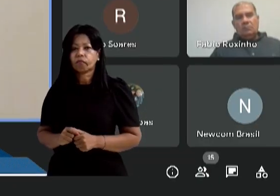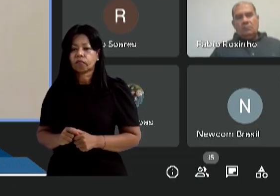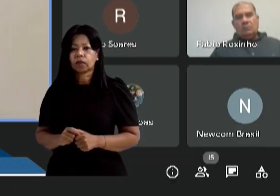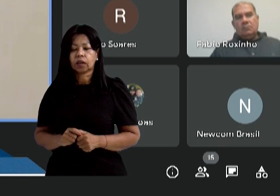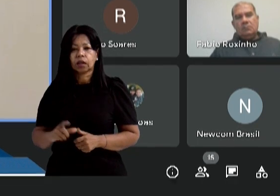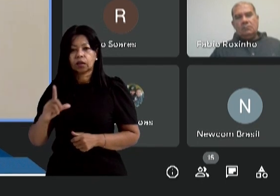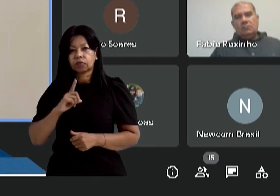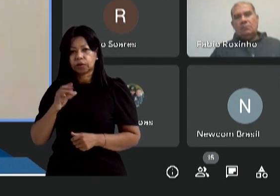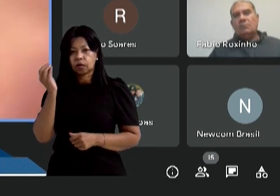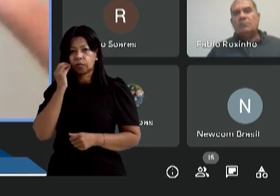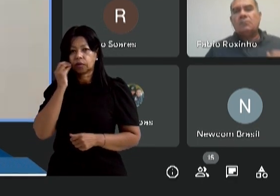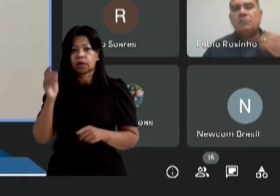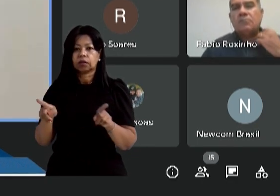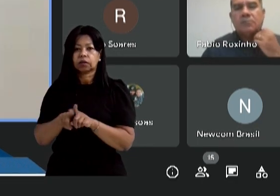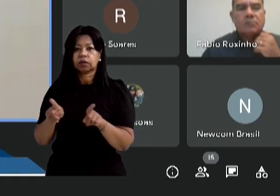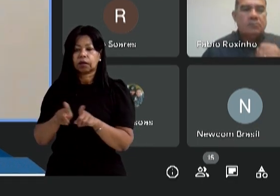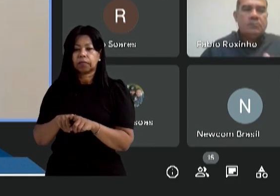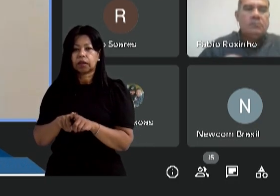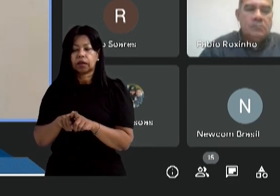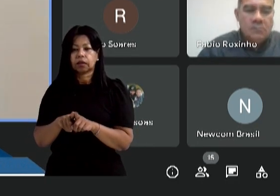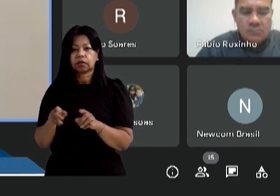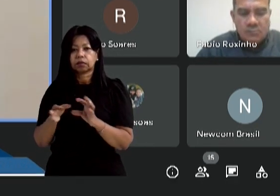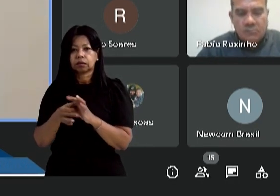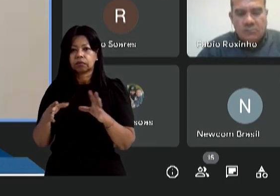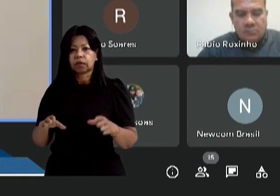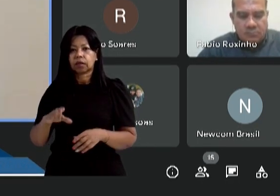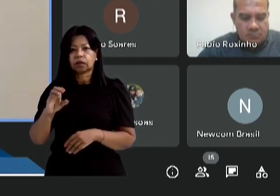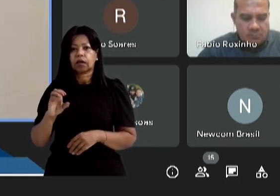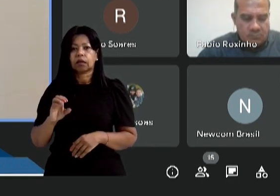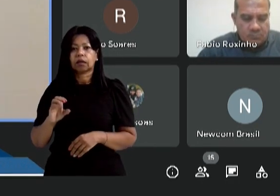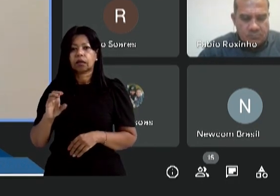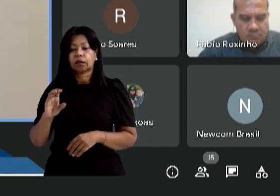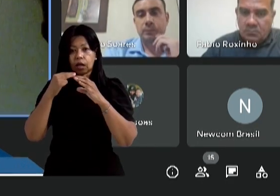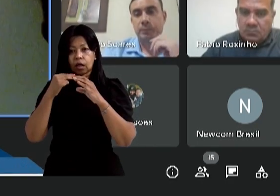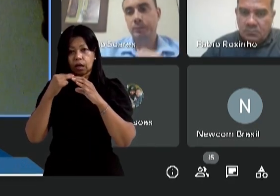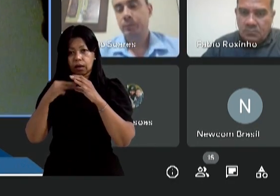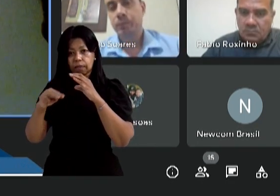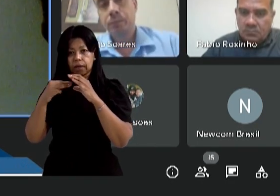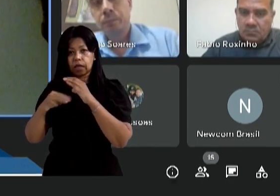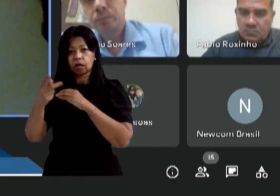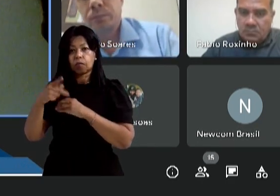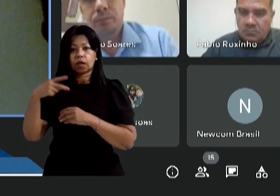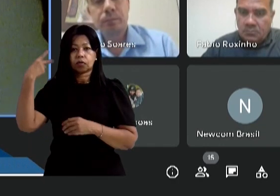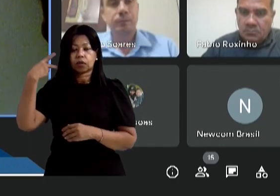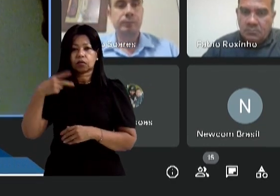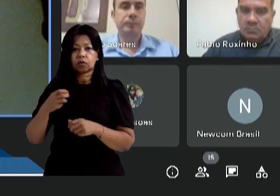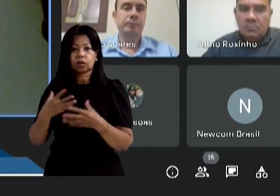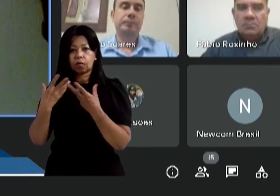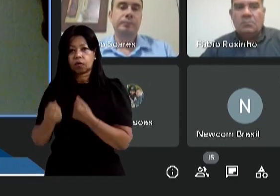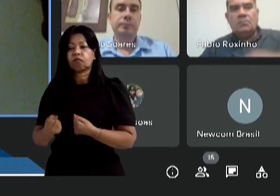ou de efetuá-la de maneira estipulada e 46 requerimentos foram I ados pelos